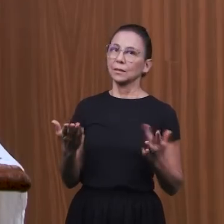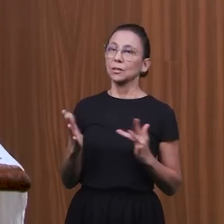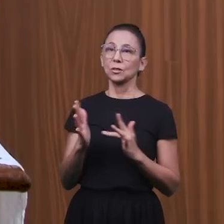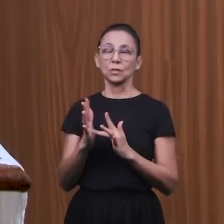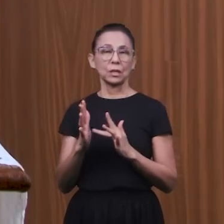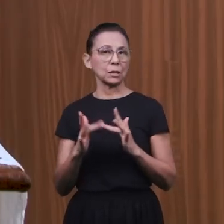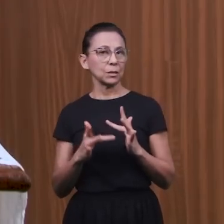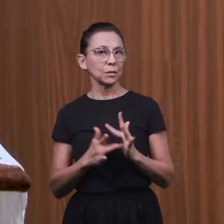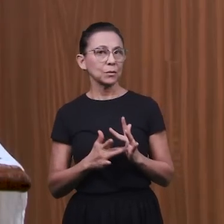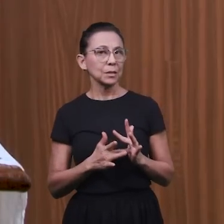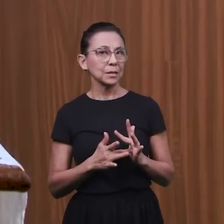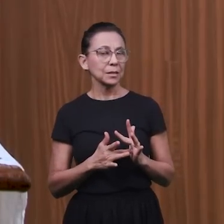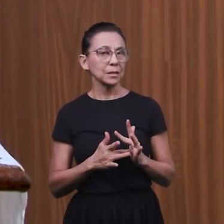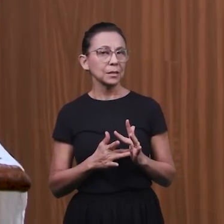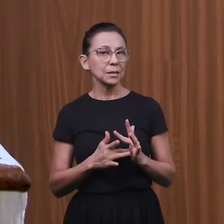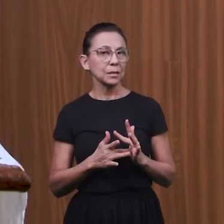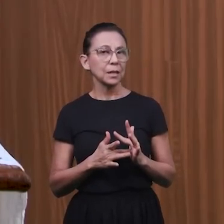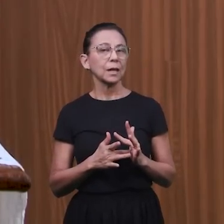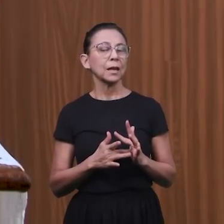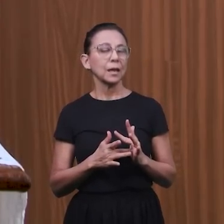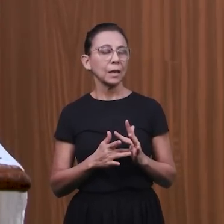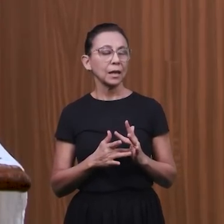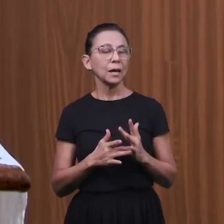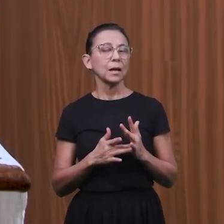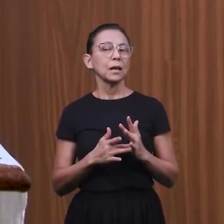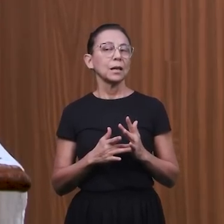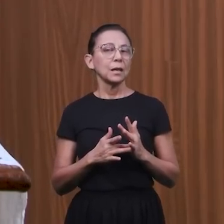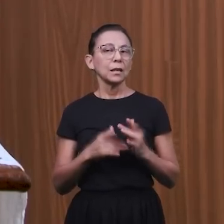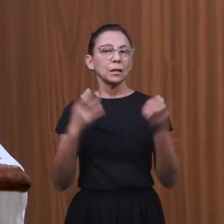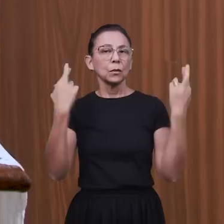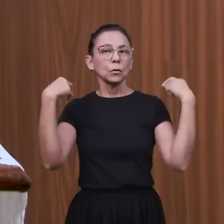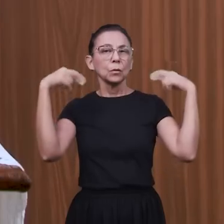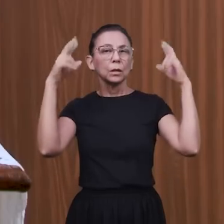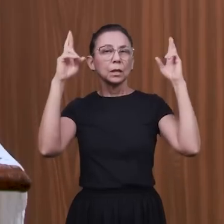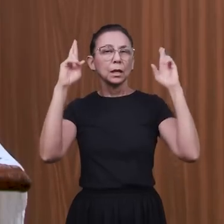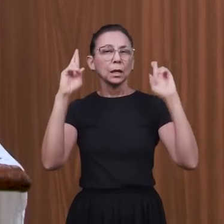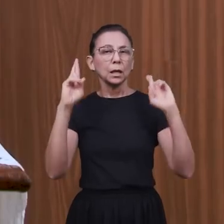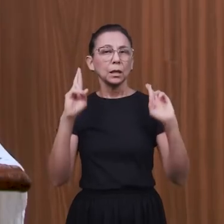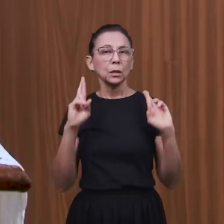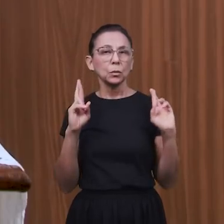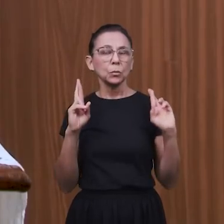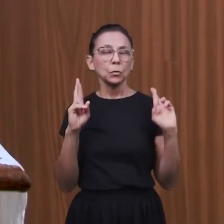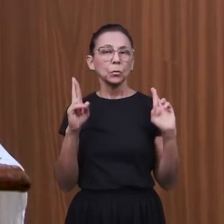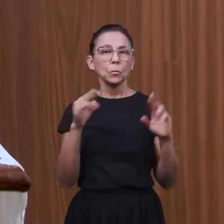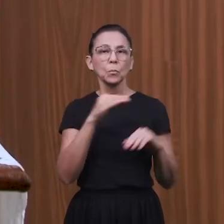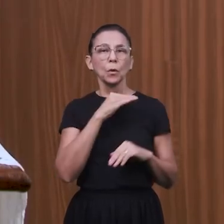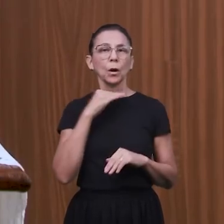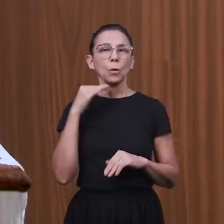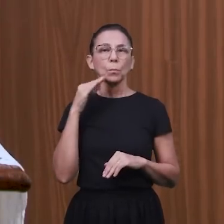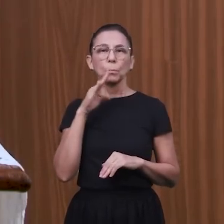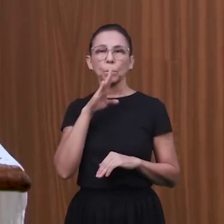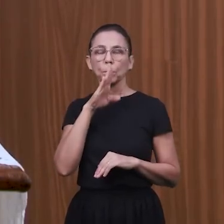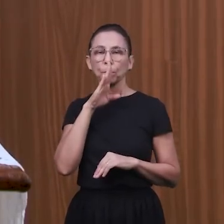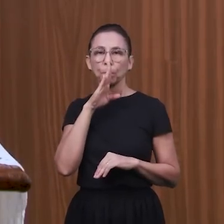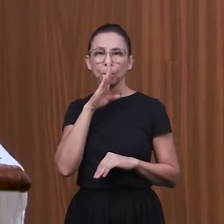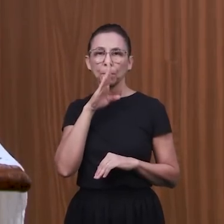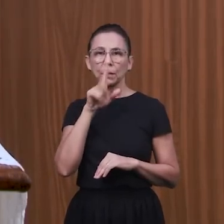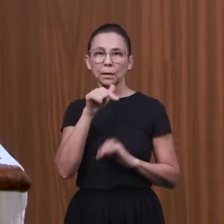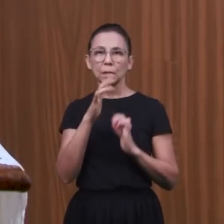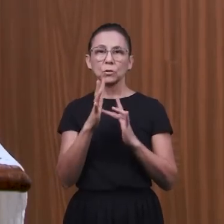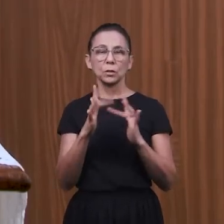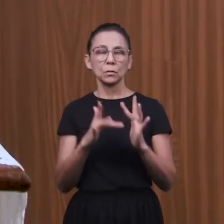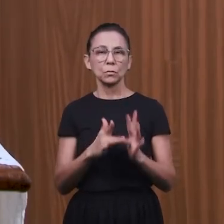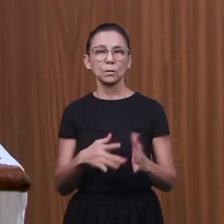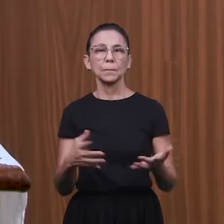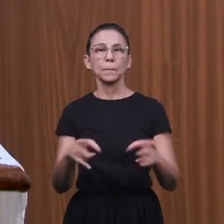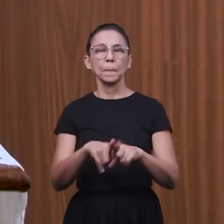Jesus. Como ovelha muda, o cordeiro ou a ovelha, né, foi levado ao matadouro. Quando você fala da rocha,